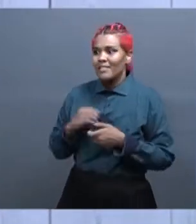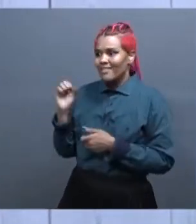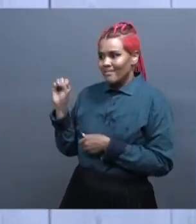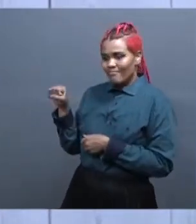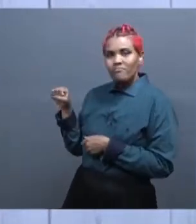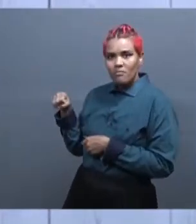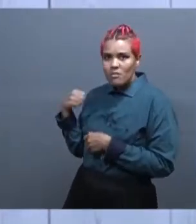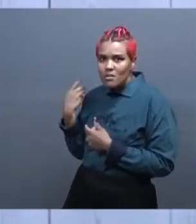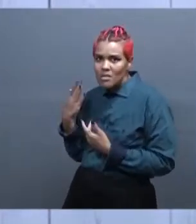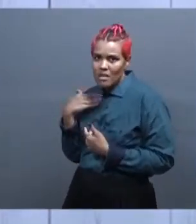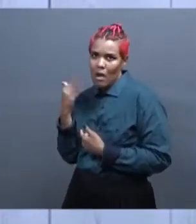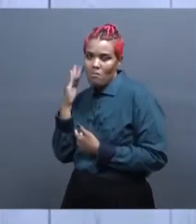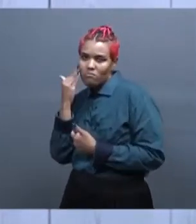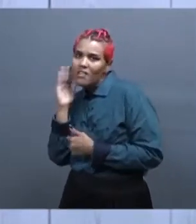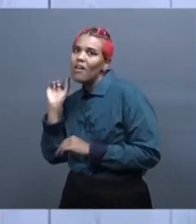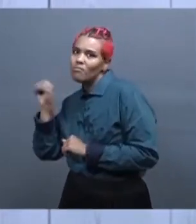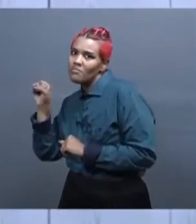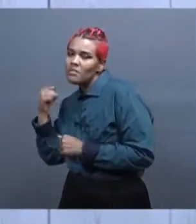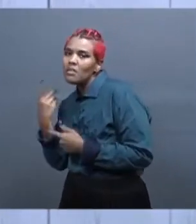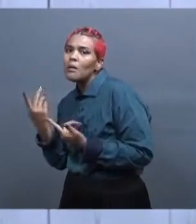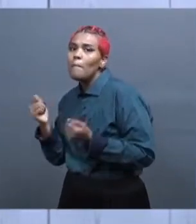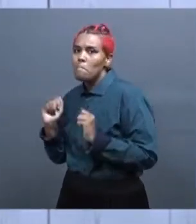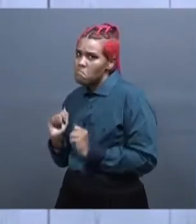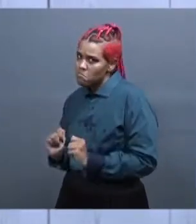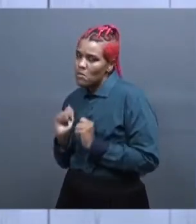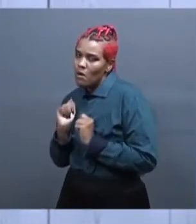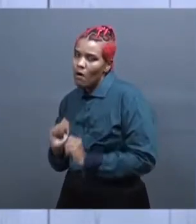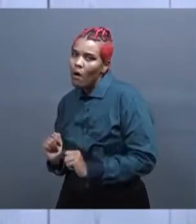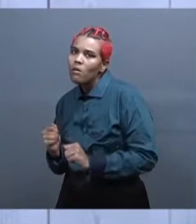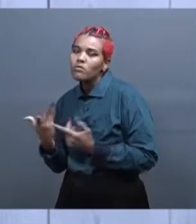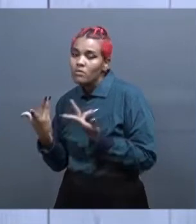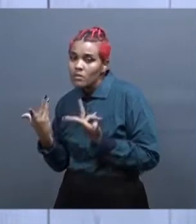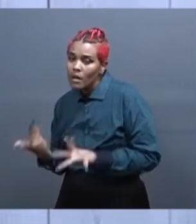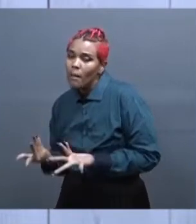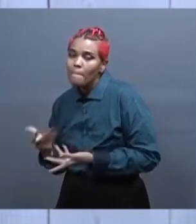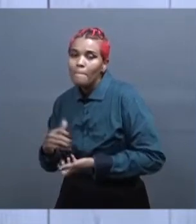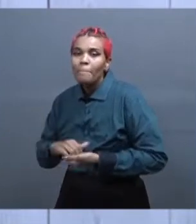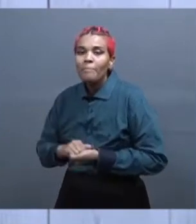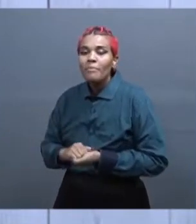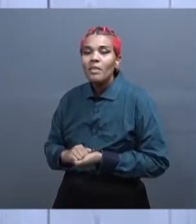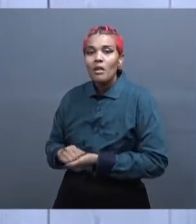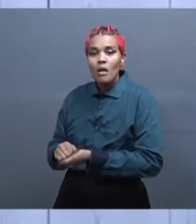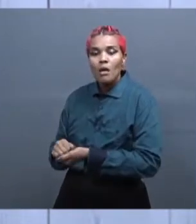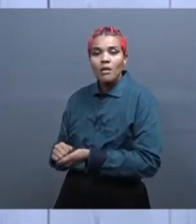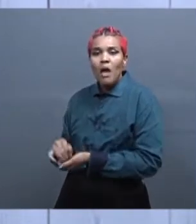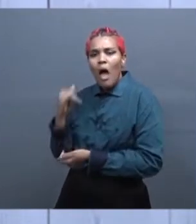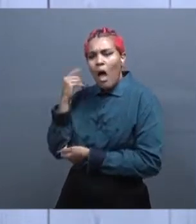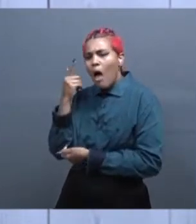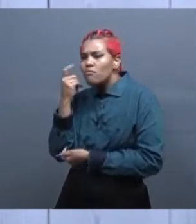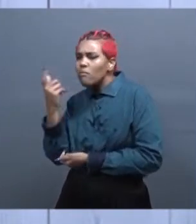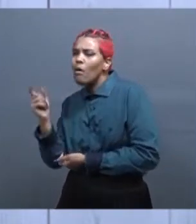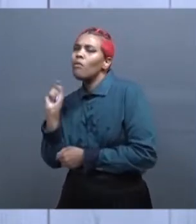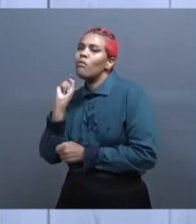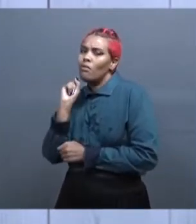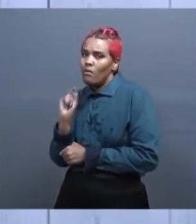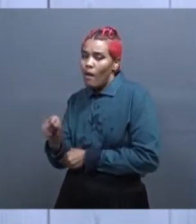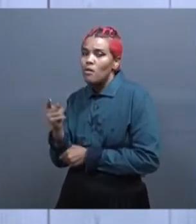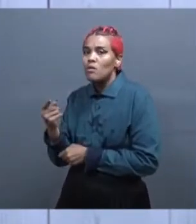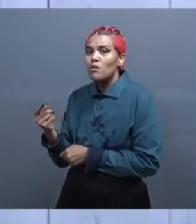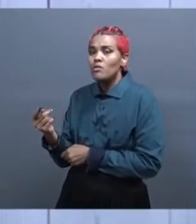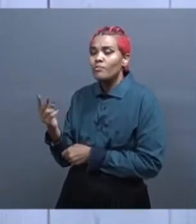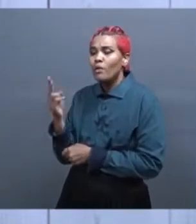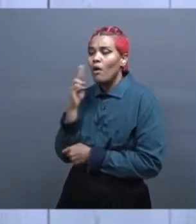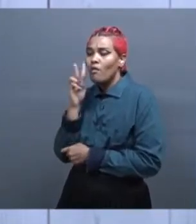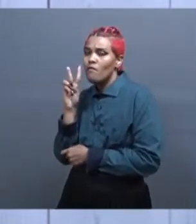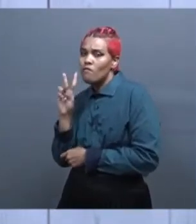né que essa pode ser uma das funções da tatuagem e é interessante que a gente vê duas